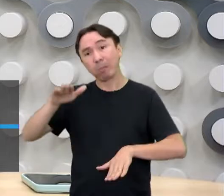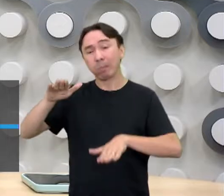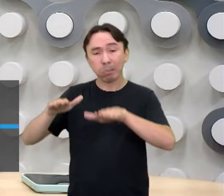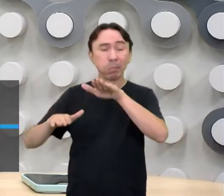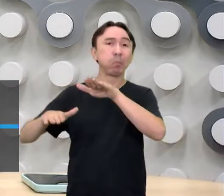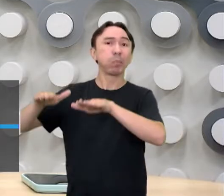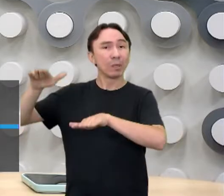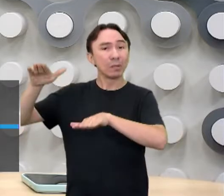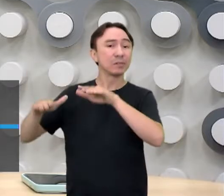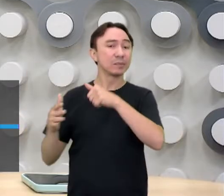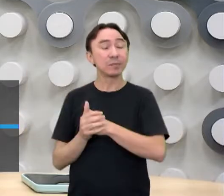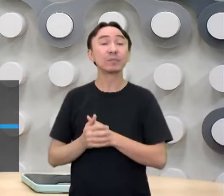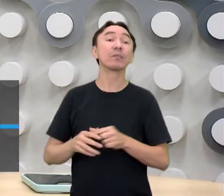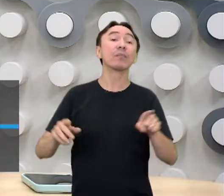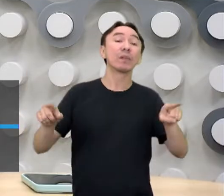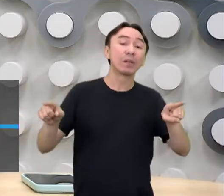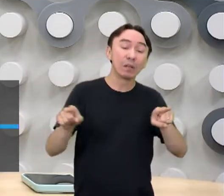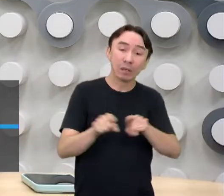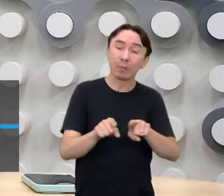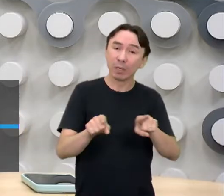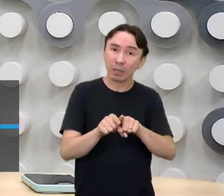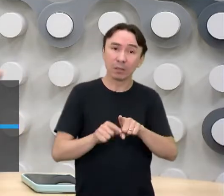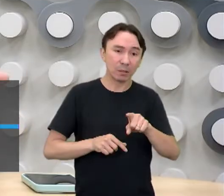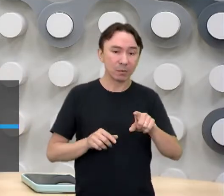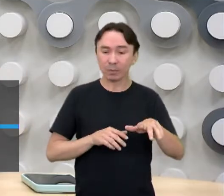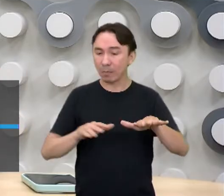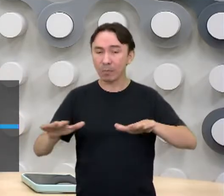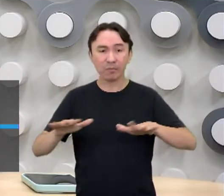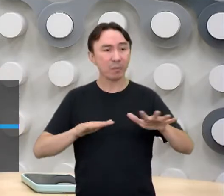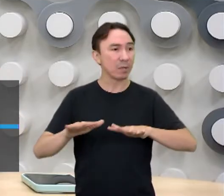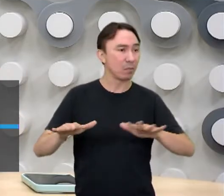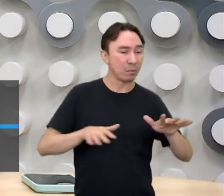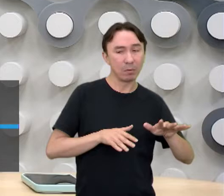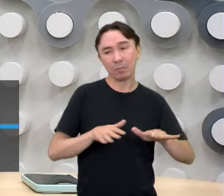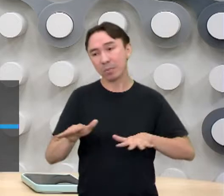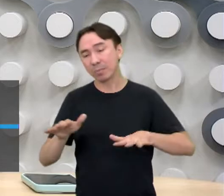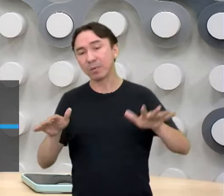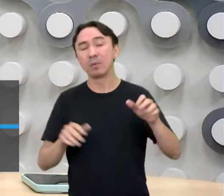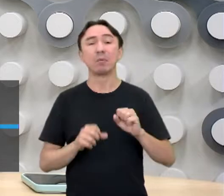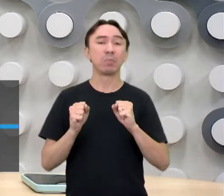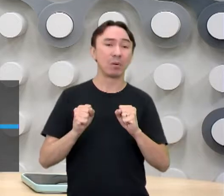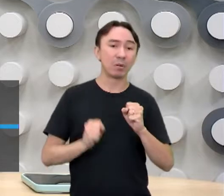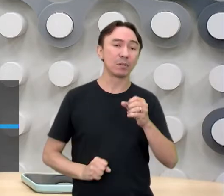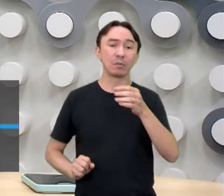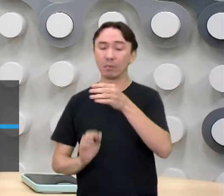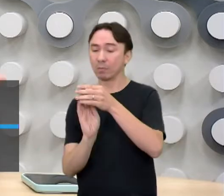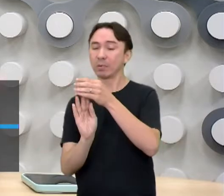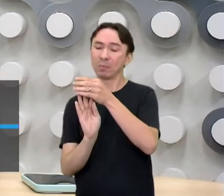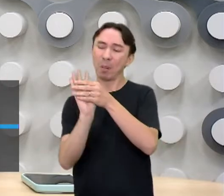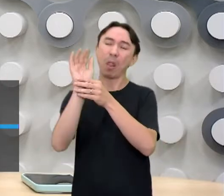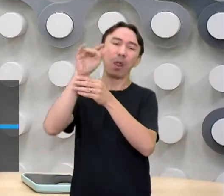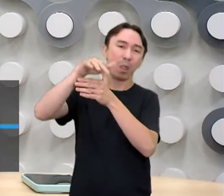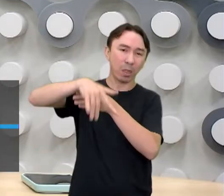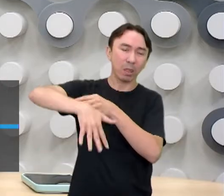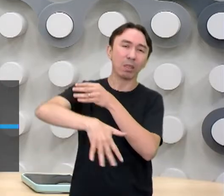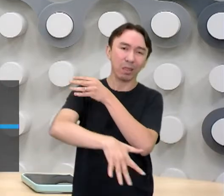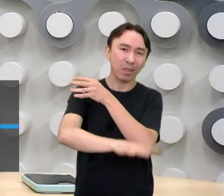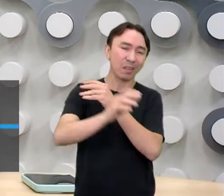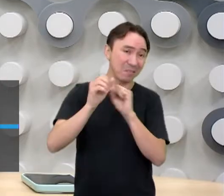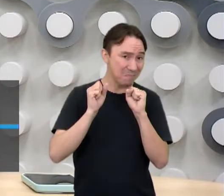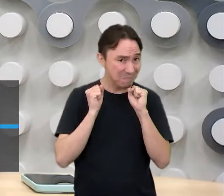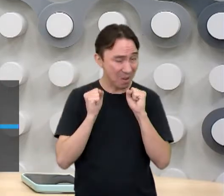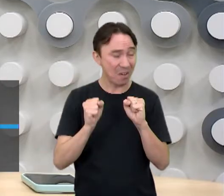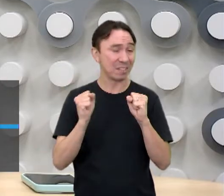placas tectônicas e dos seus movimentos, né? E aí nós podemos ter vulcanismo, tectonismo, né? E a gente viu, né, nas